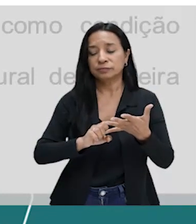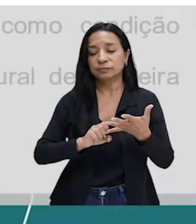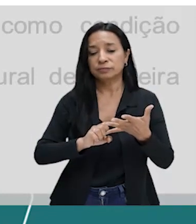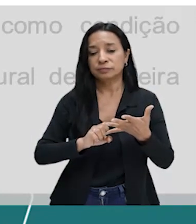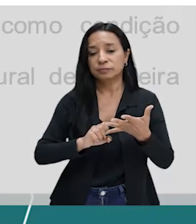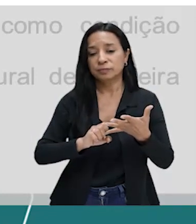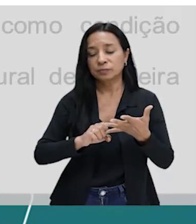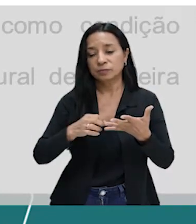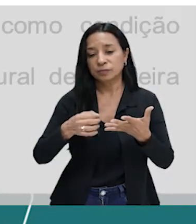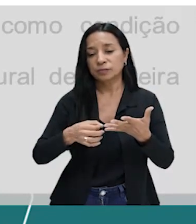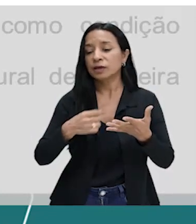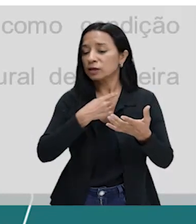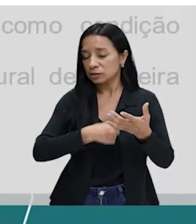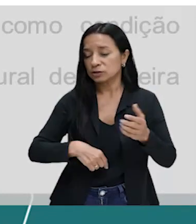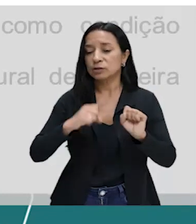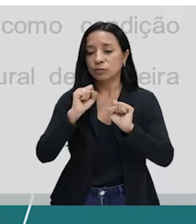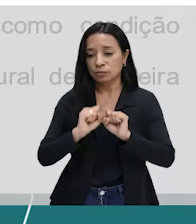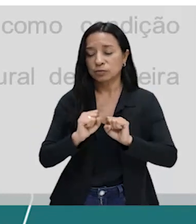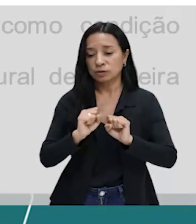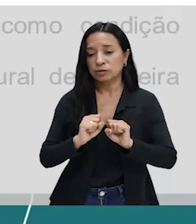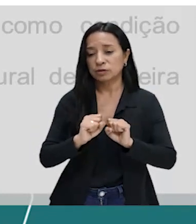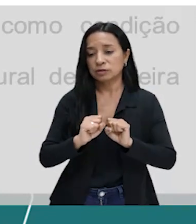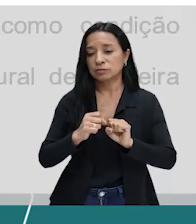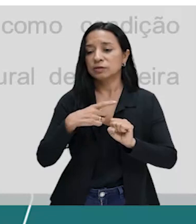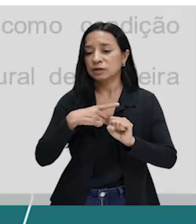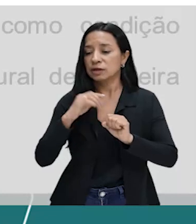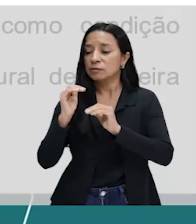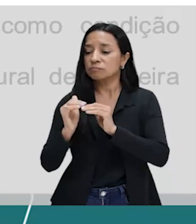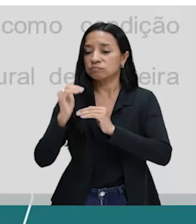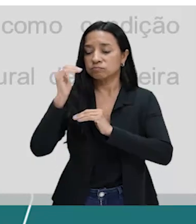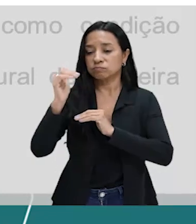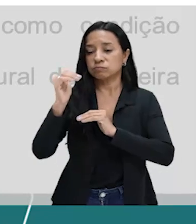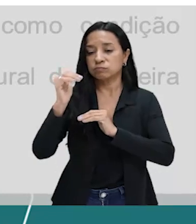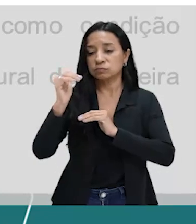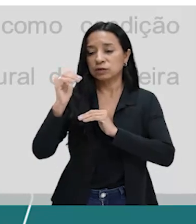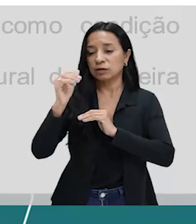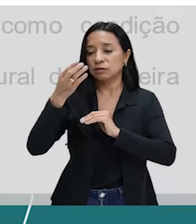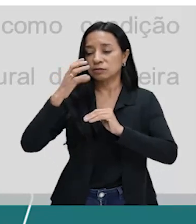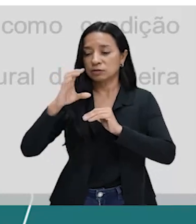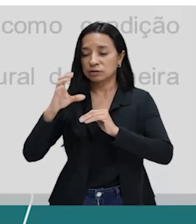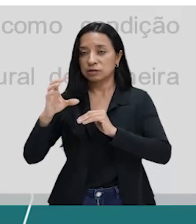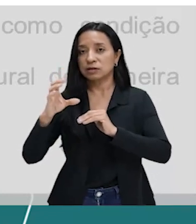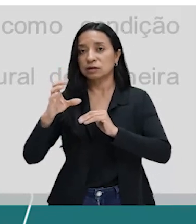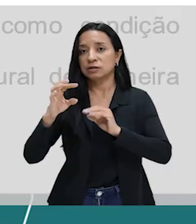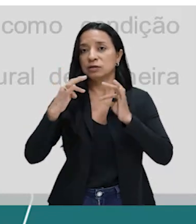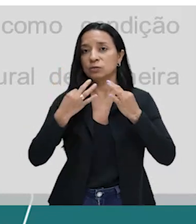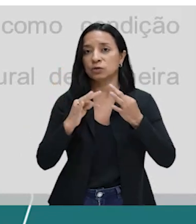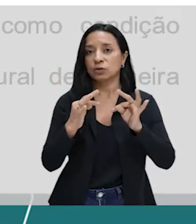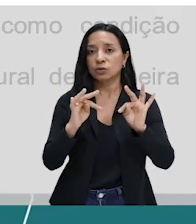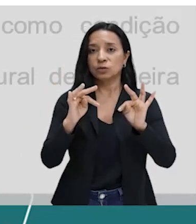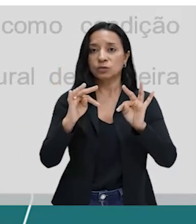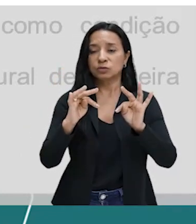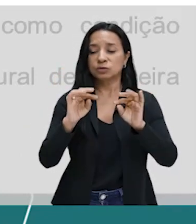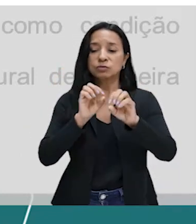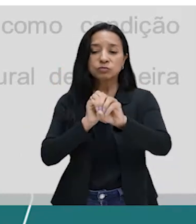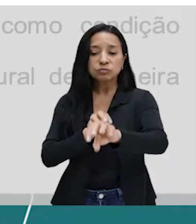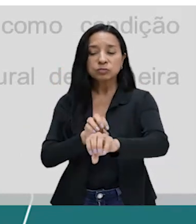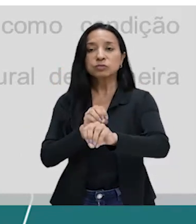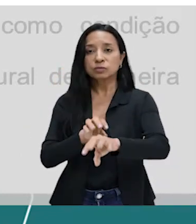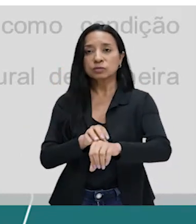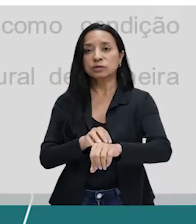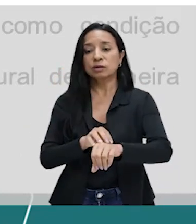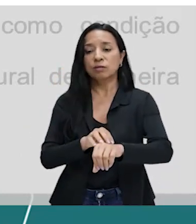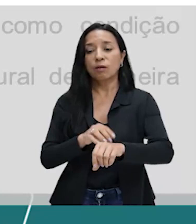capitalistas. A China poderia. Ela teria que avançar na ciência, na tecnologia, na educação. Mas